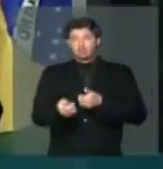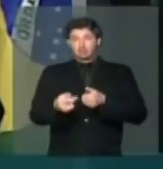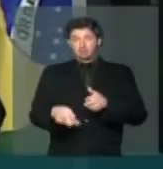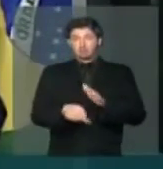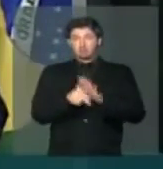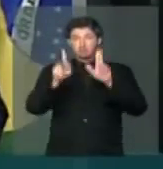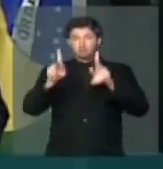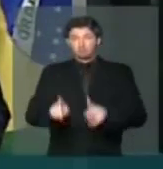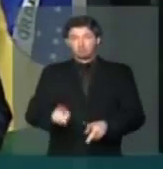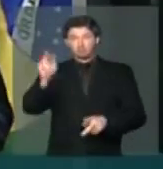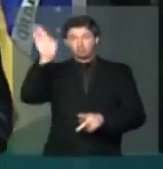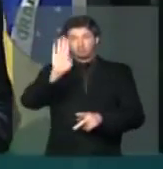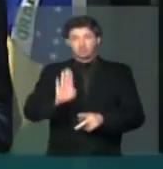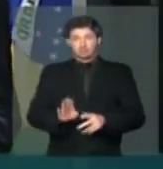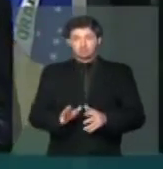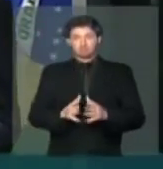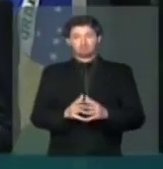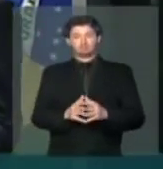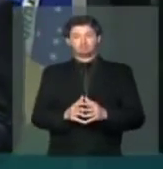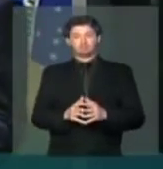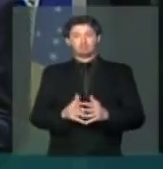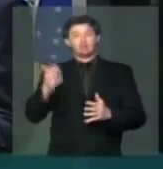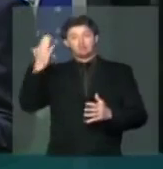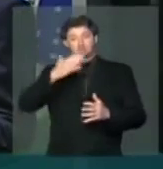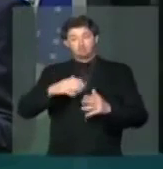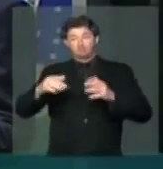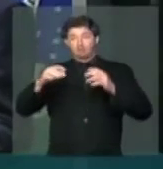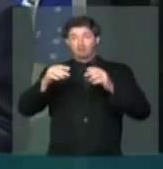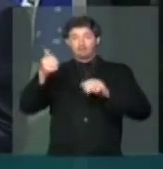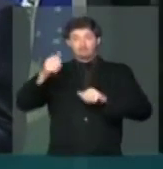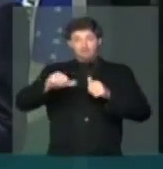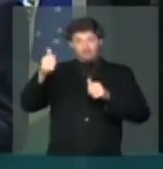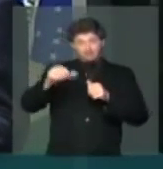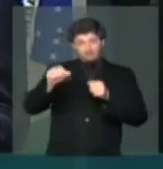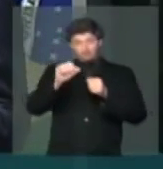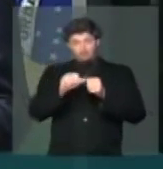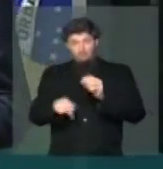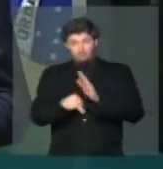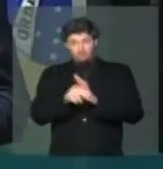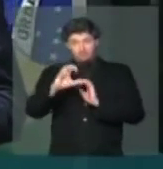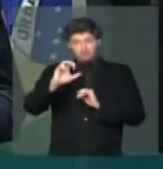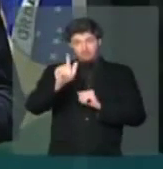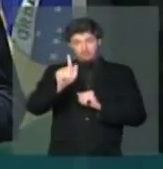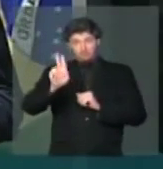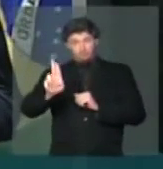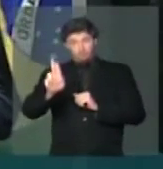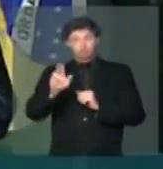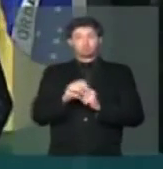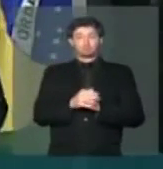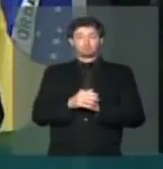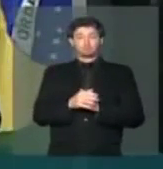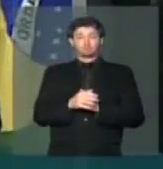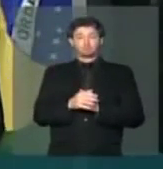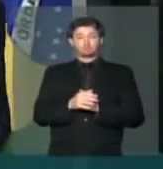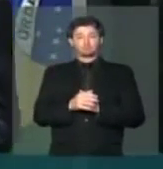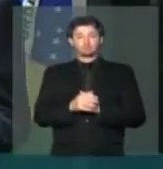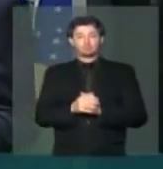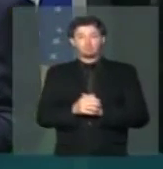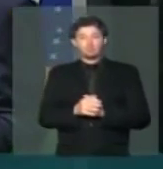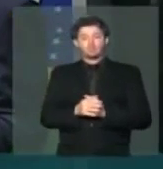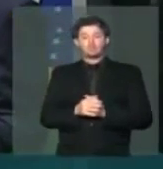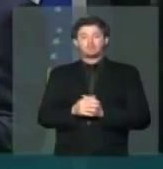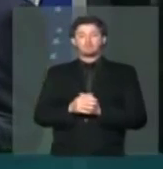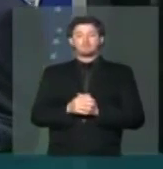a população brasileira. Em amostra de avaliação realizada pela CGU, Controladoria Geral da